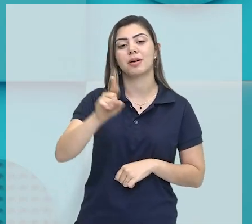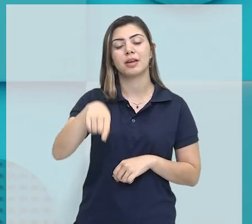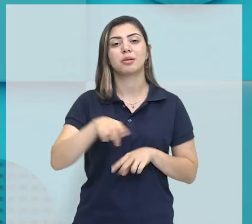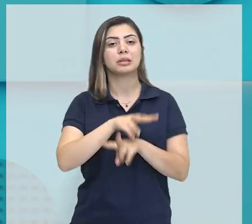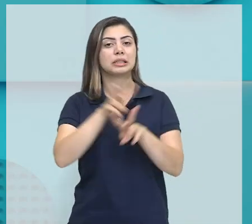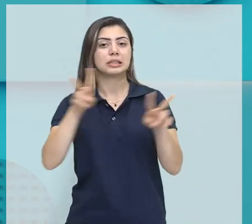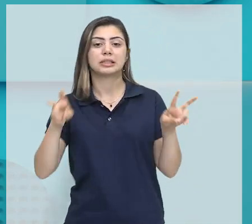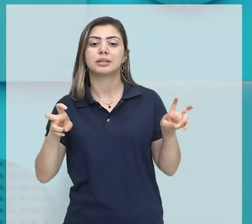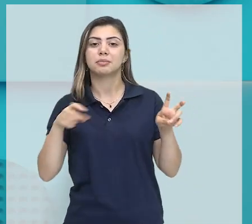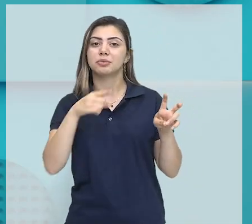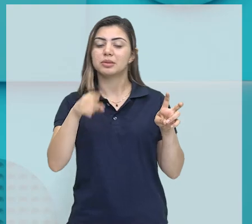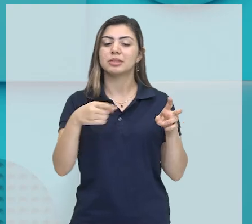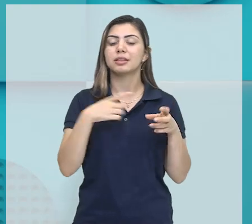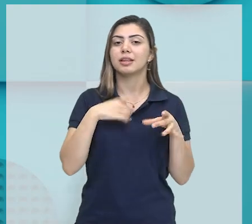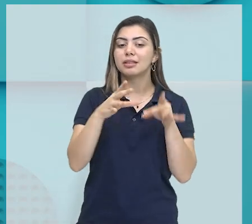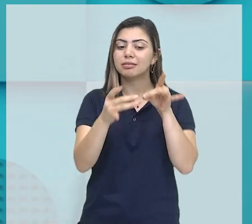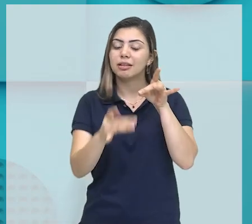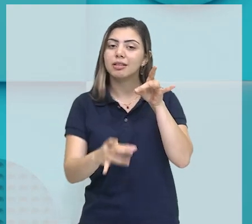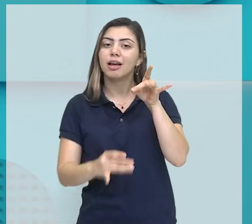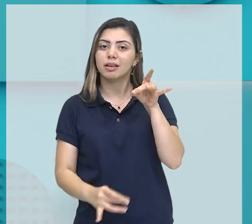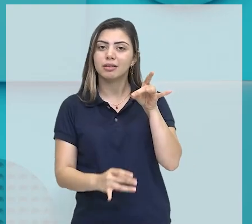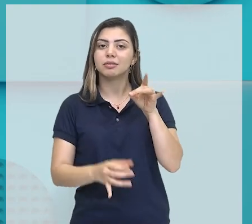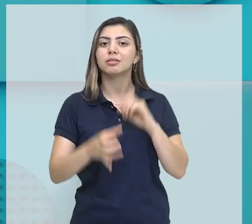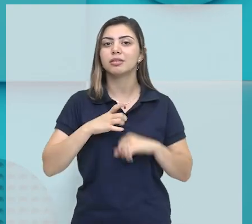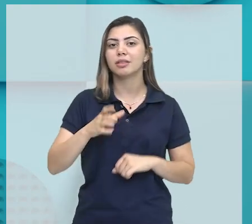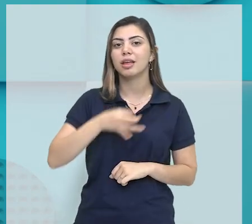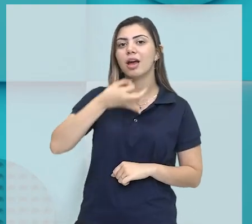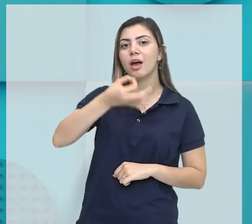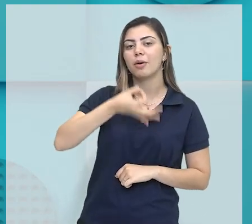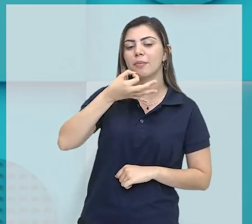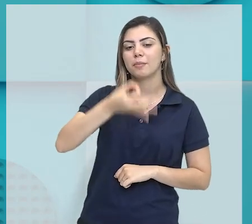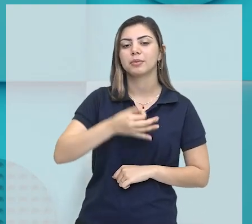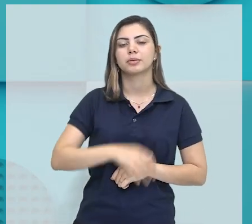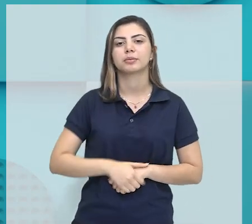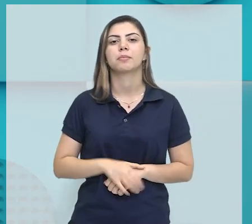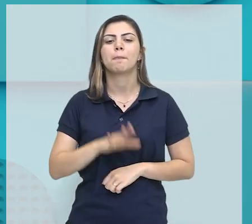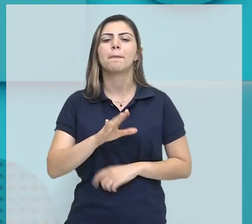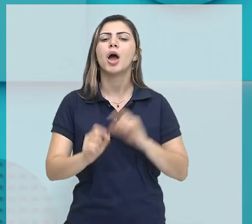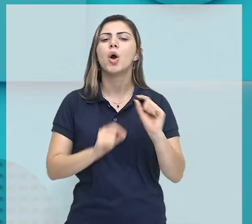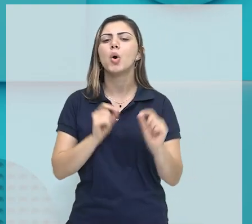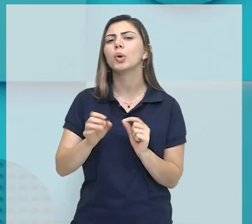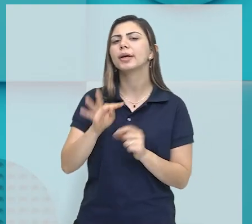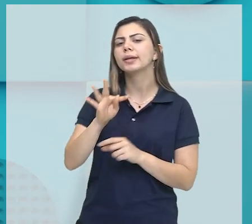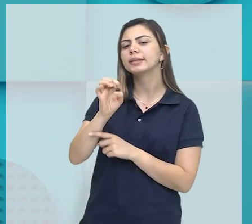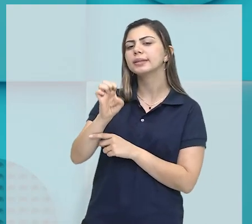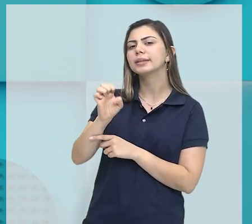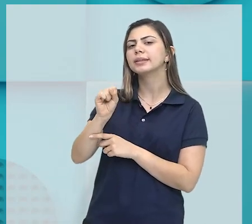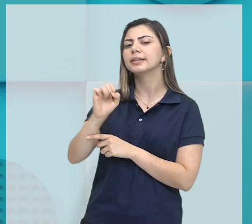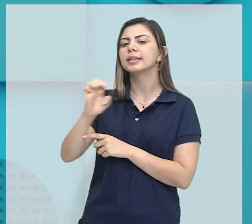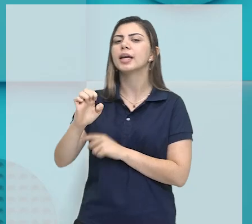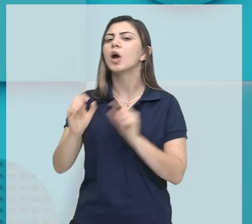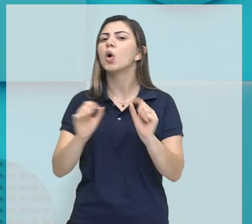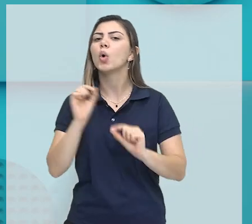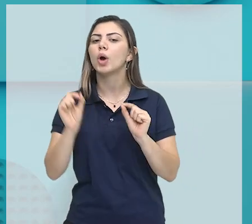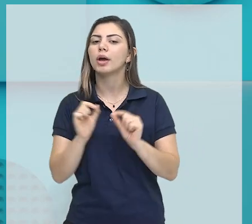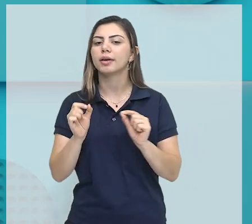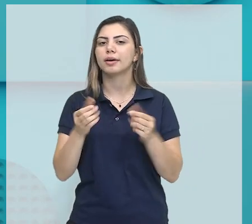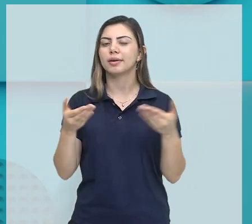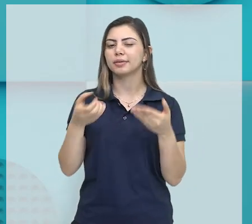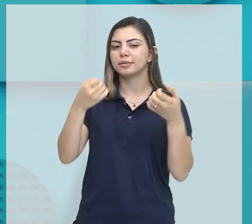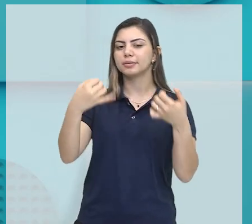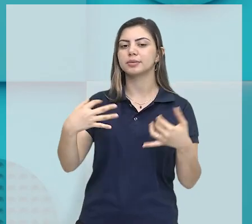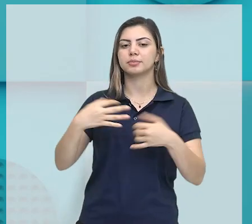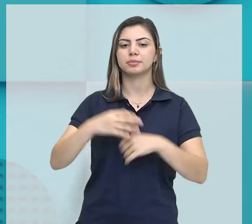você vai discorrer e vai argumentar. Então, o que é uma tese, né, de modo mais amplo?